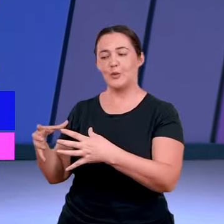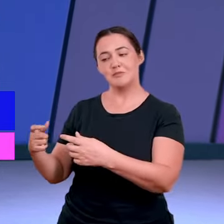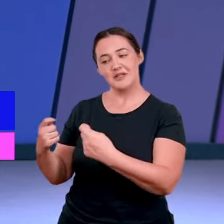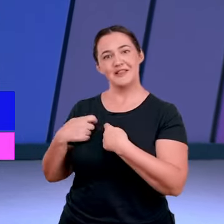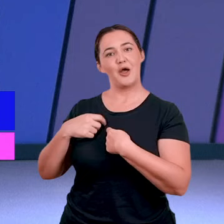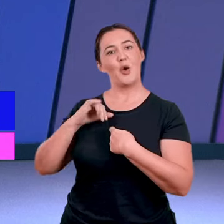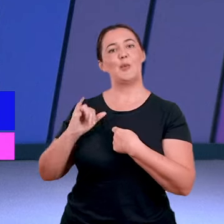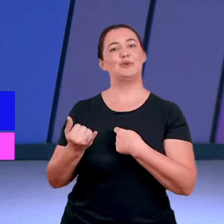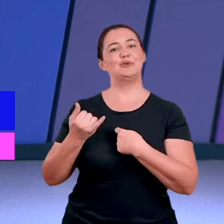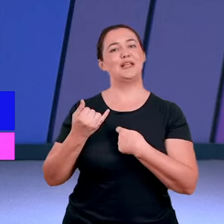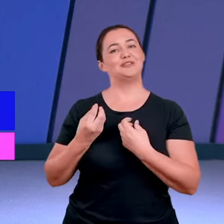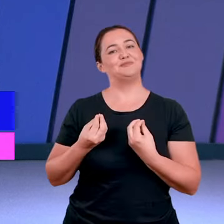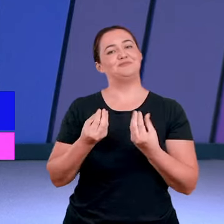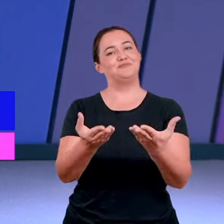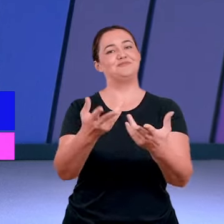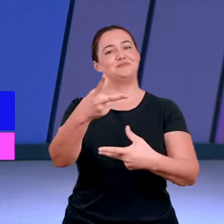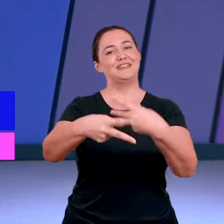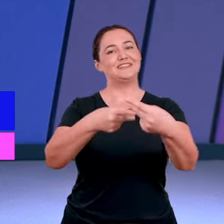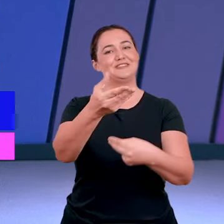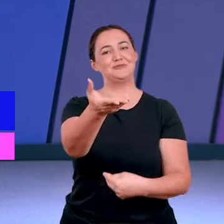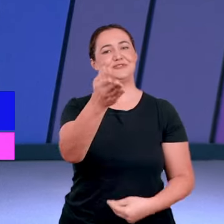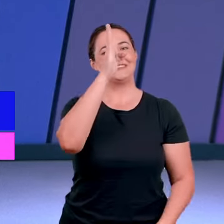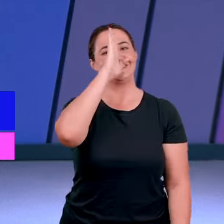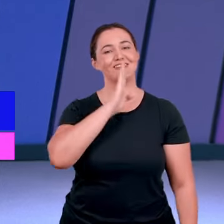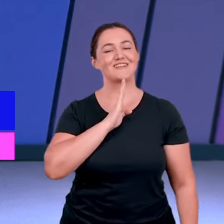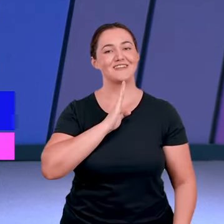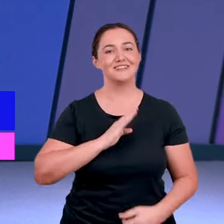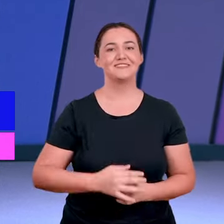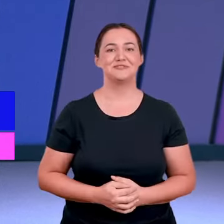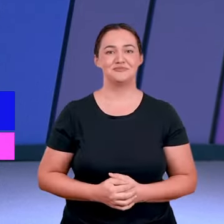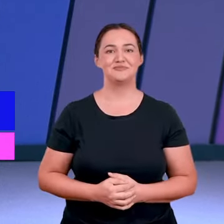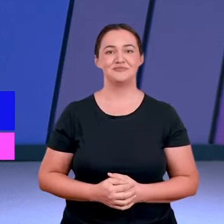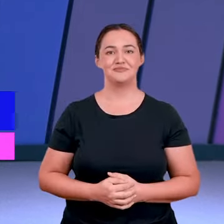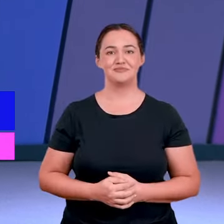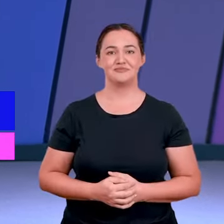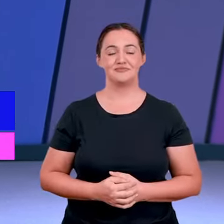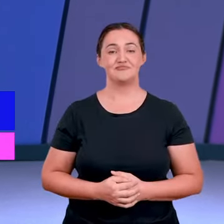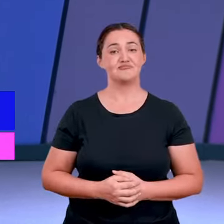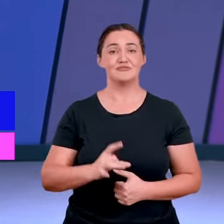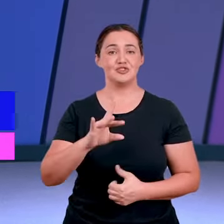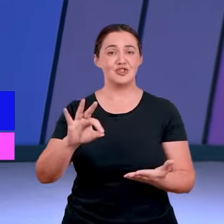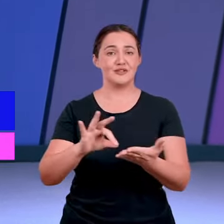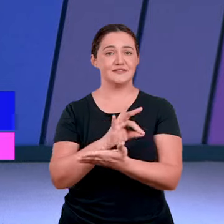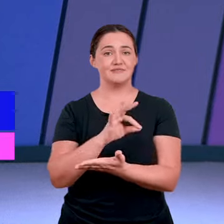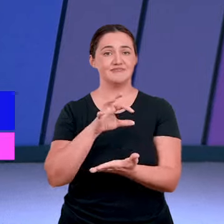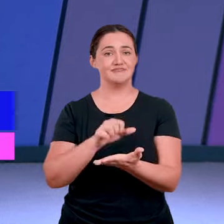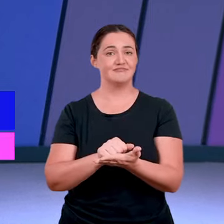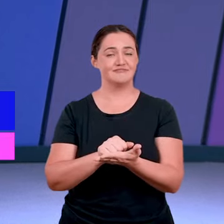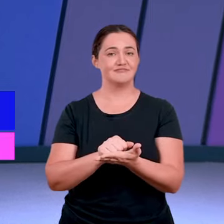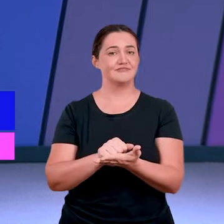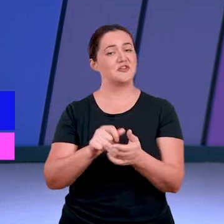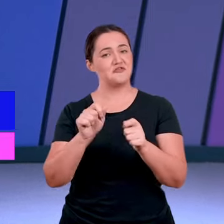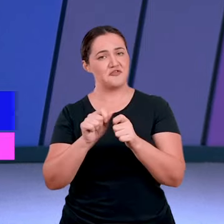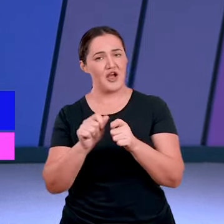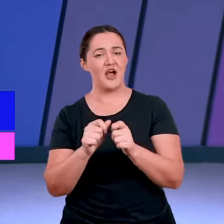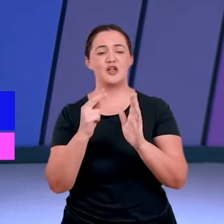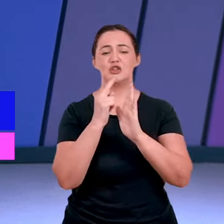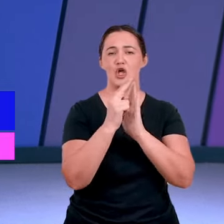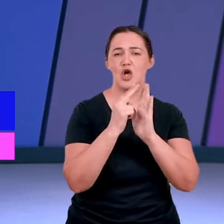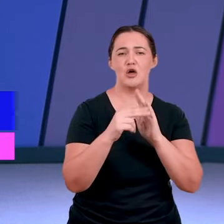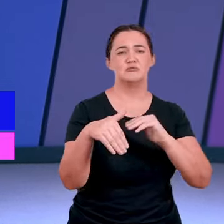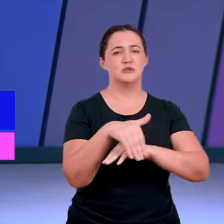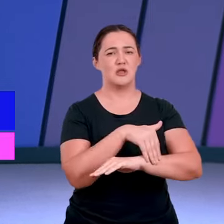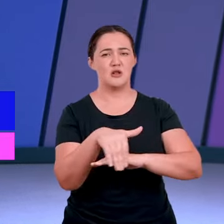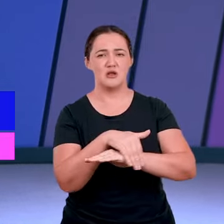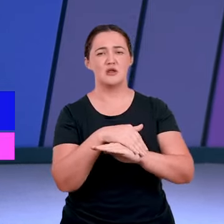dão o privilégio de oferecer gratuitamente para você esse material. Então, só você ser aluno da Escola Bíblica, faz a sua